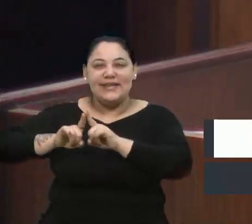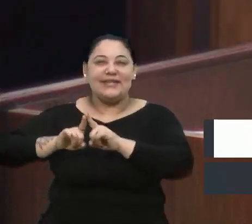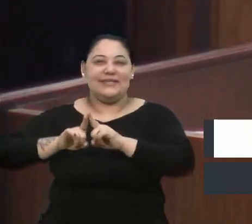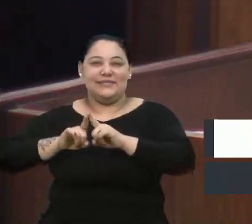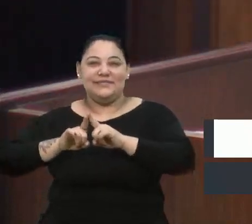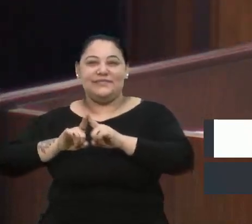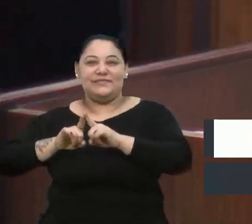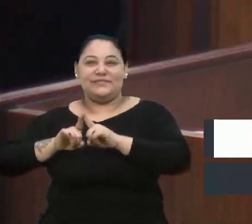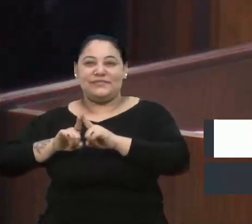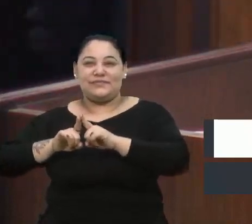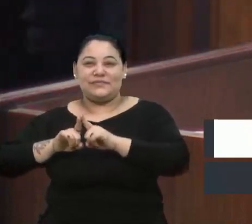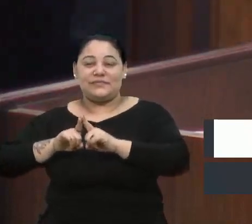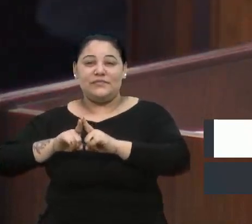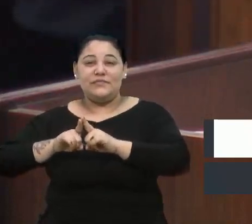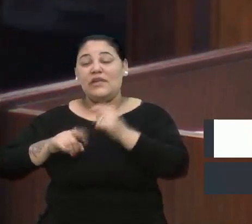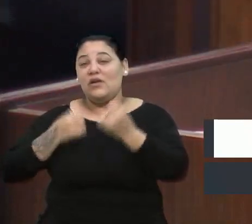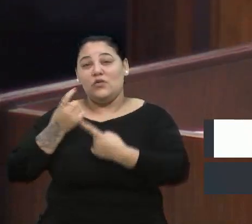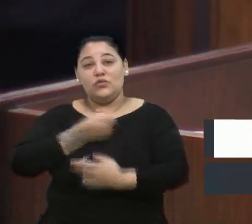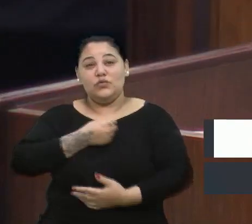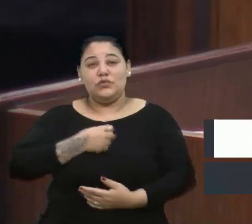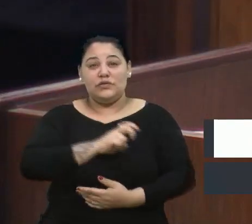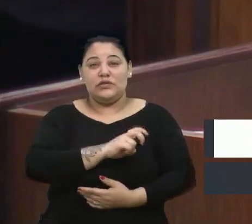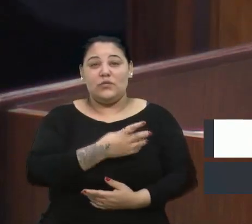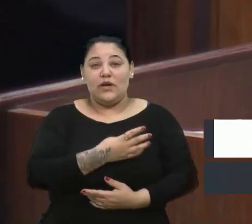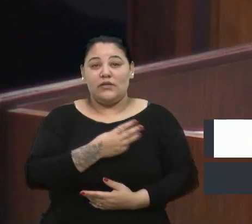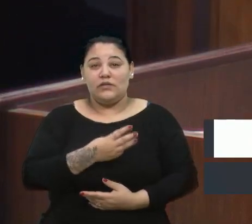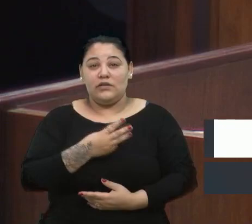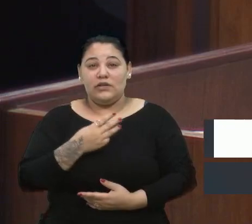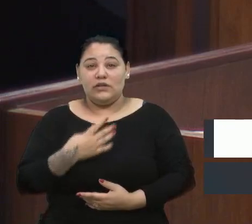pelos seguintes números, que é o